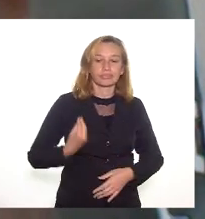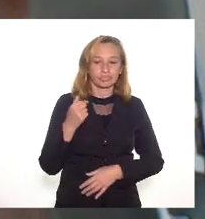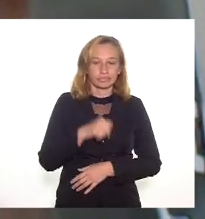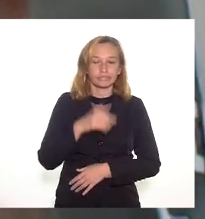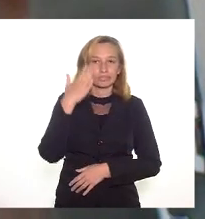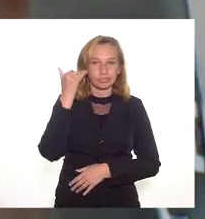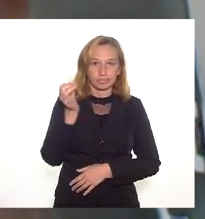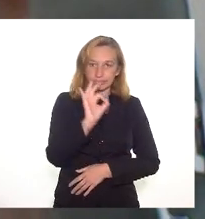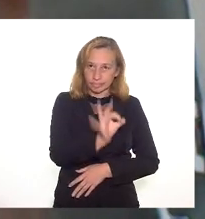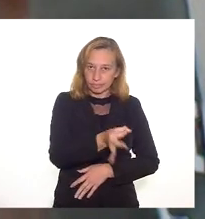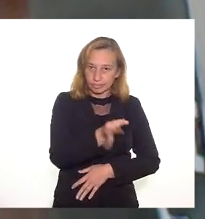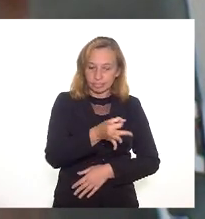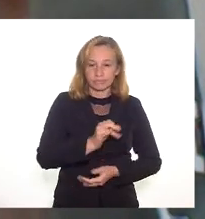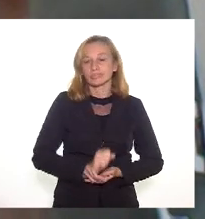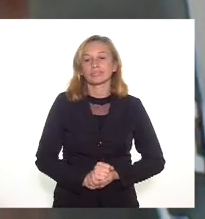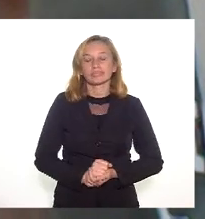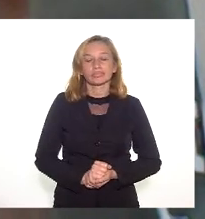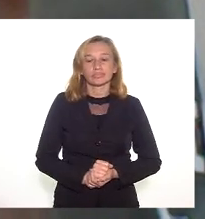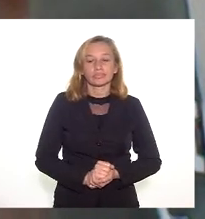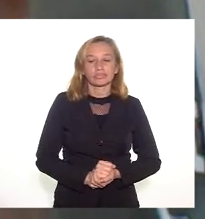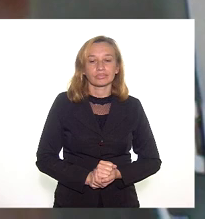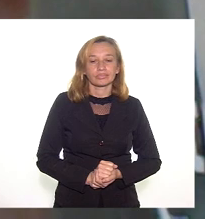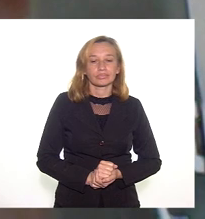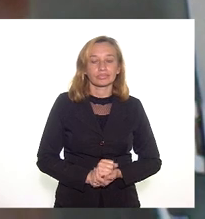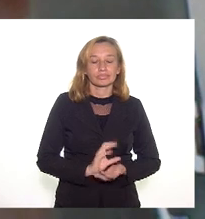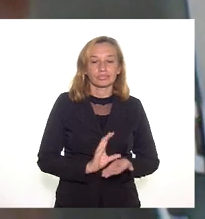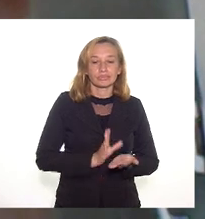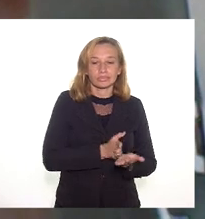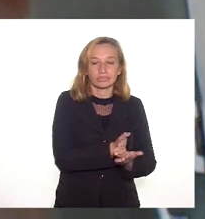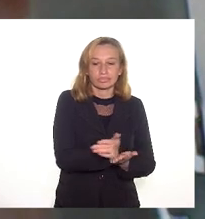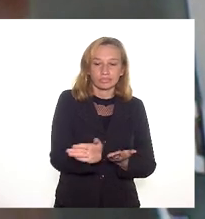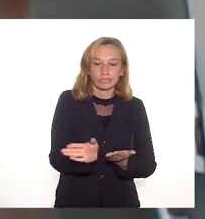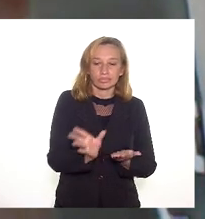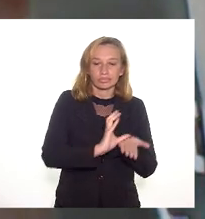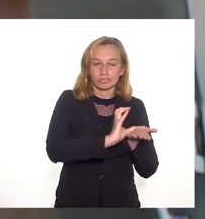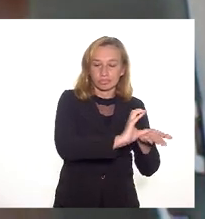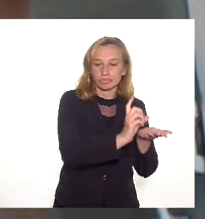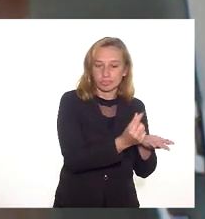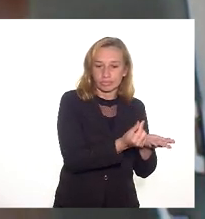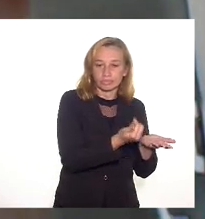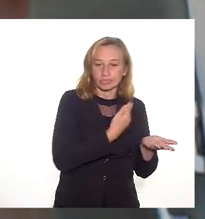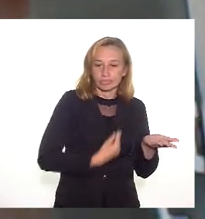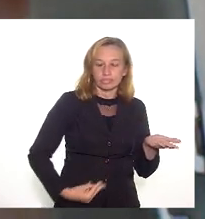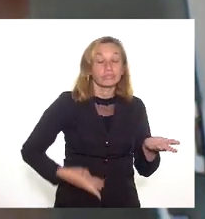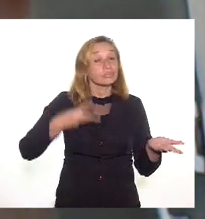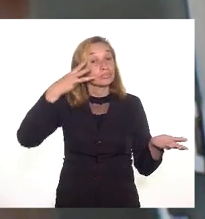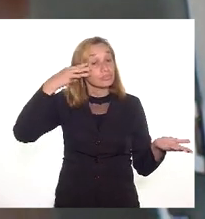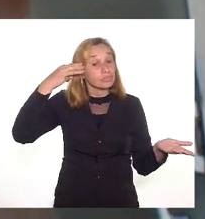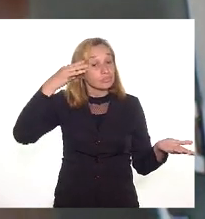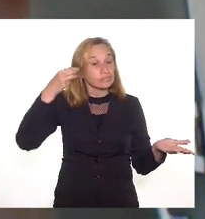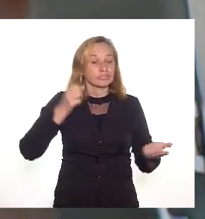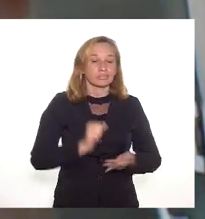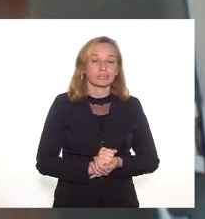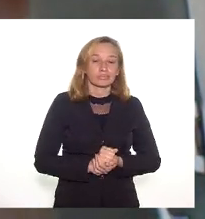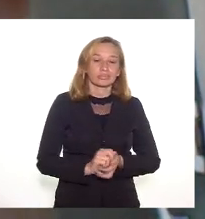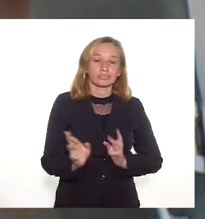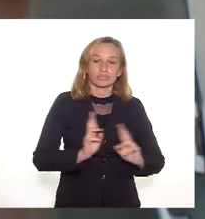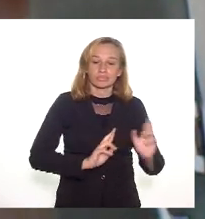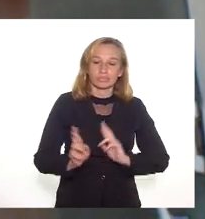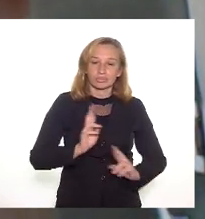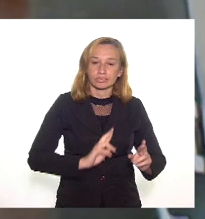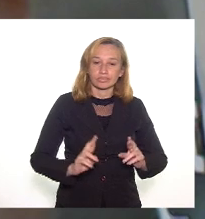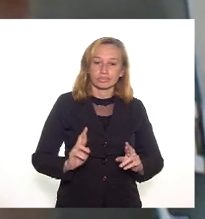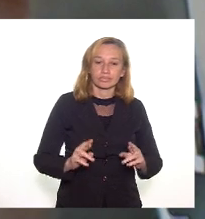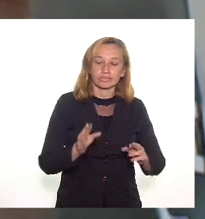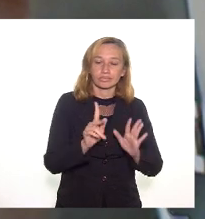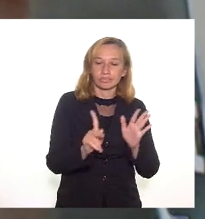sabem perfeitamente dos desvios de recursos que foram feitos na época do governo anterior em relação a esse projeto Novo